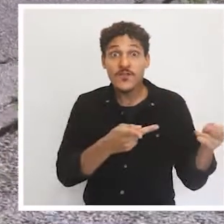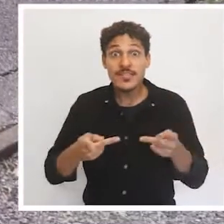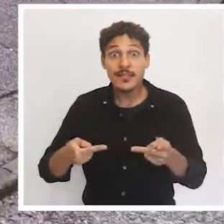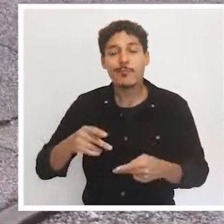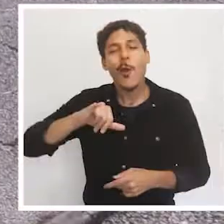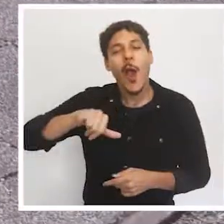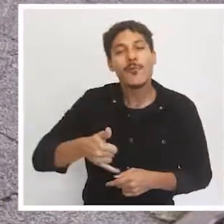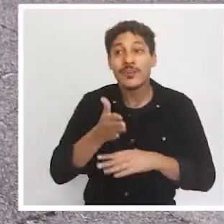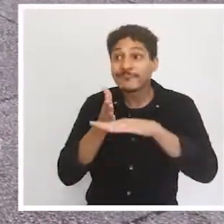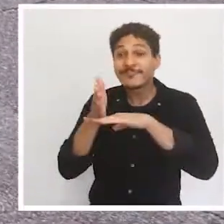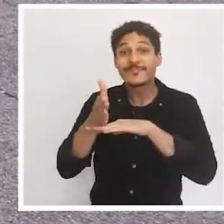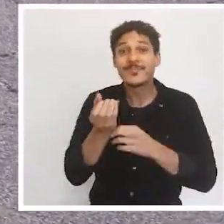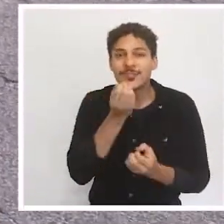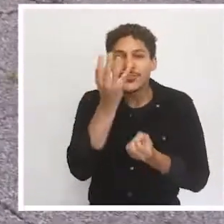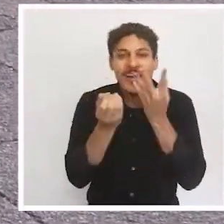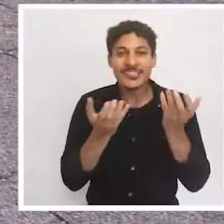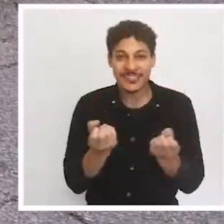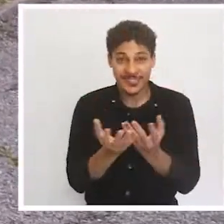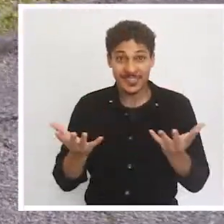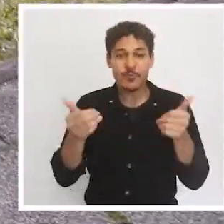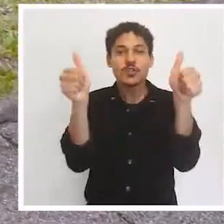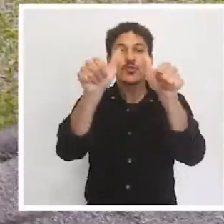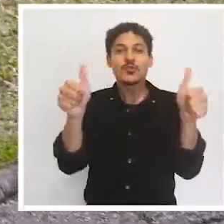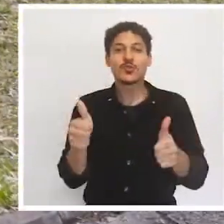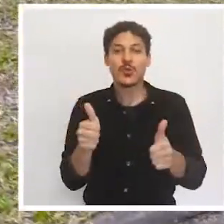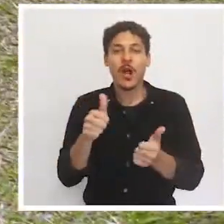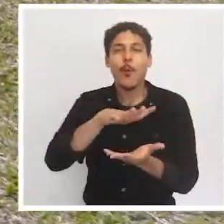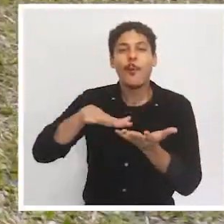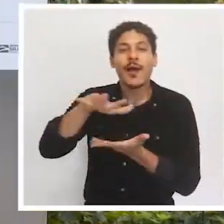Ao final de sua visita, aproveite o nosso Jardim